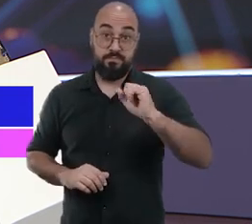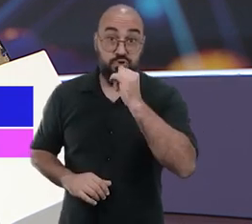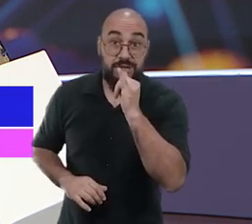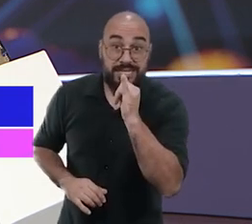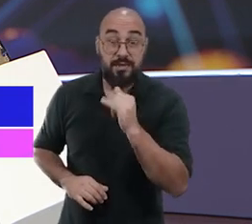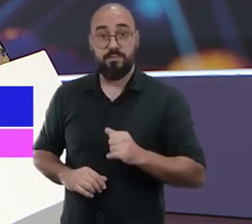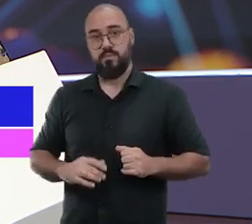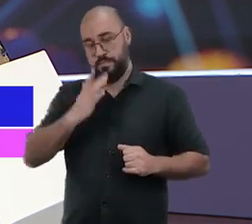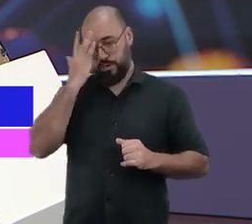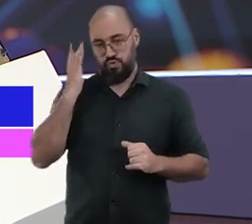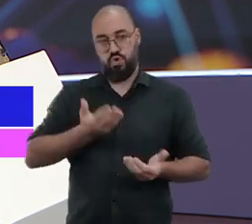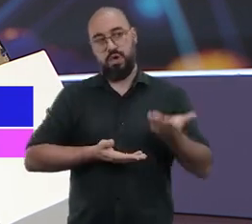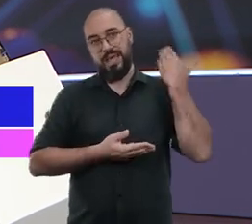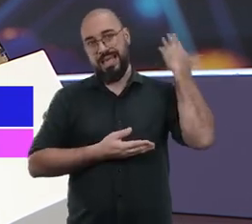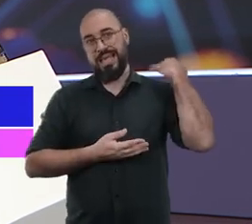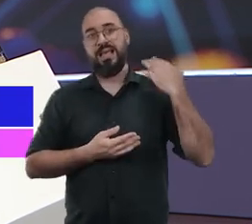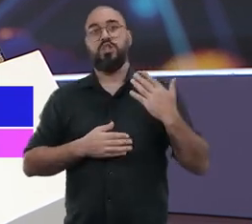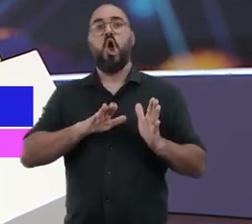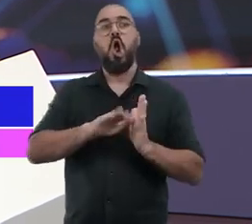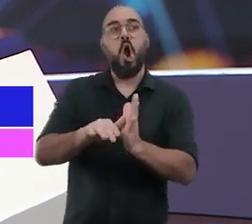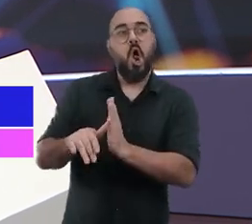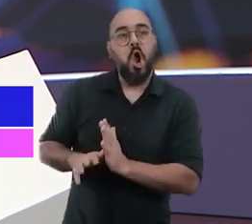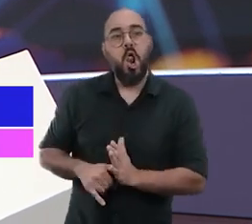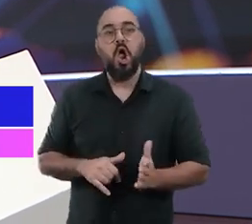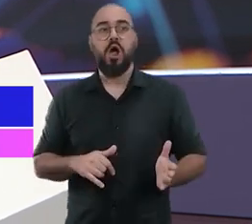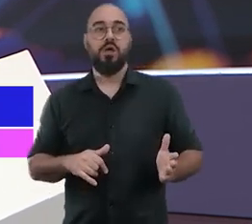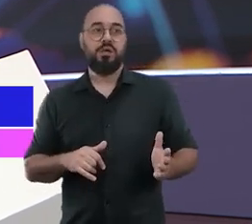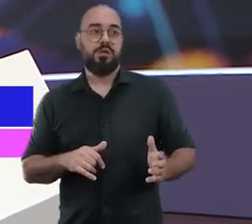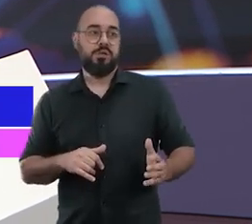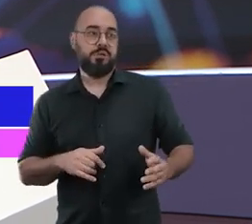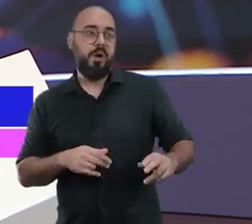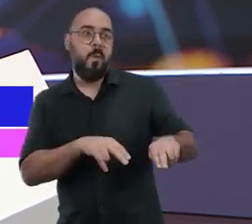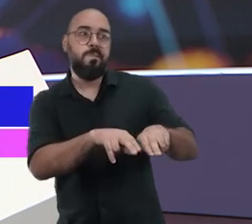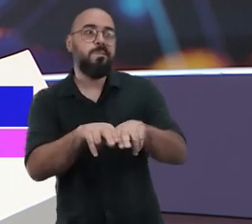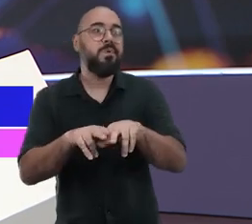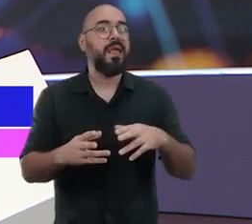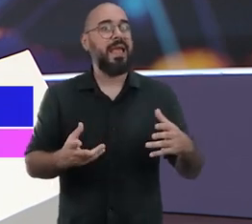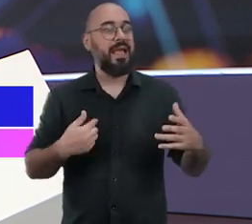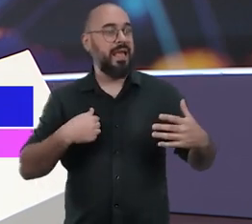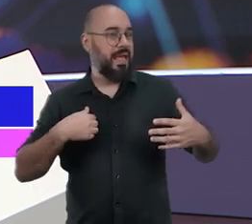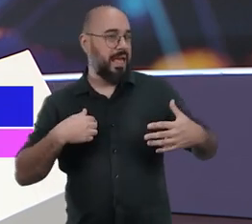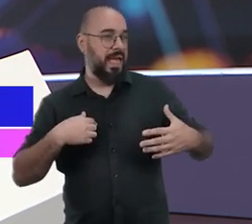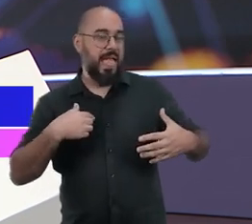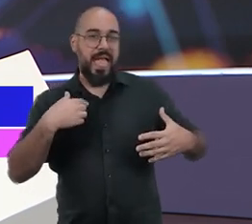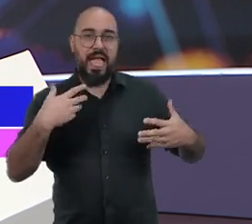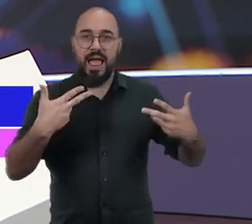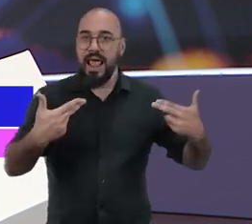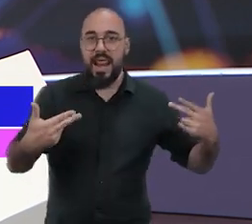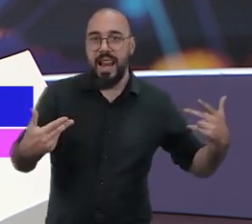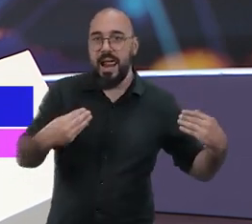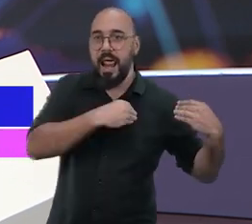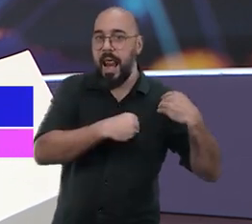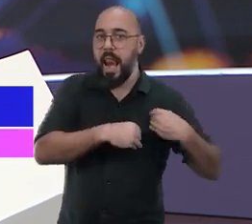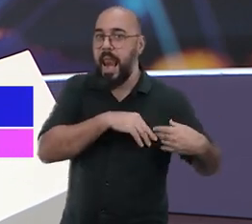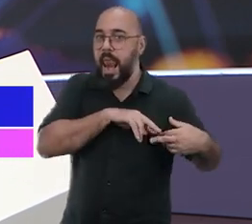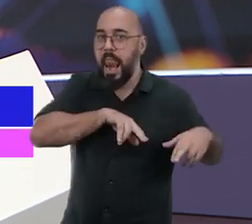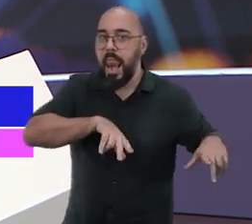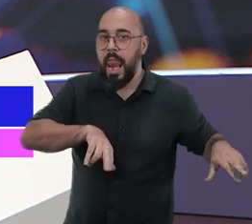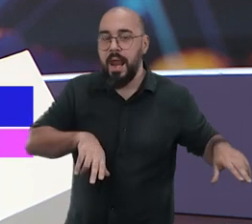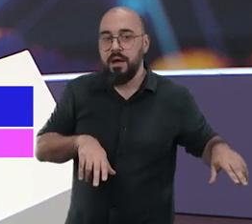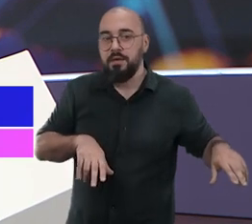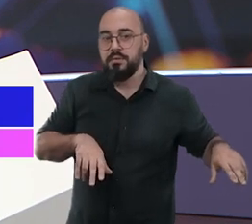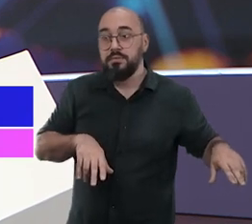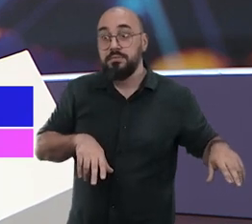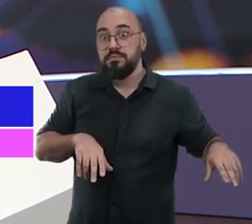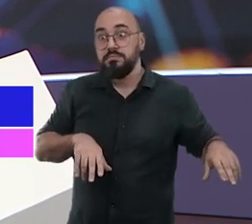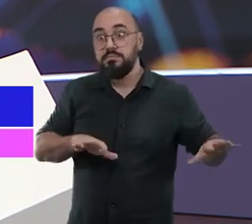torna fiel. Esse encontro com Cristo me transforma. Mas não é ser fiel que me salva. Não é